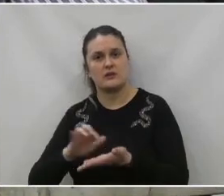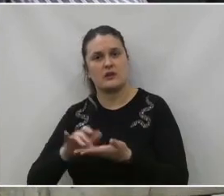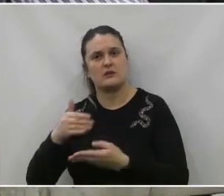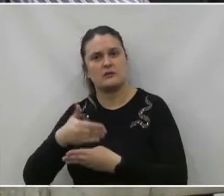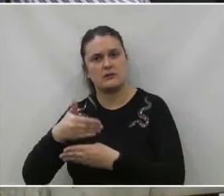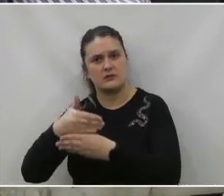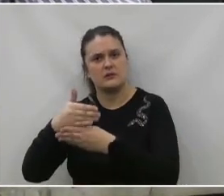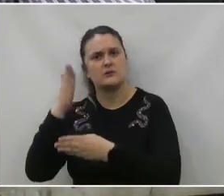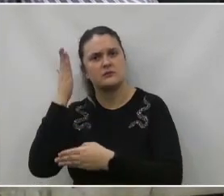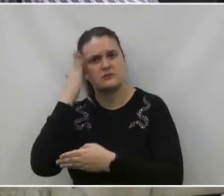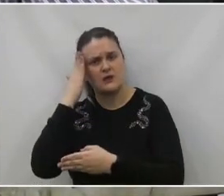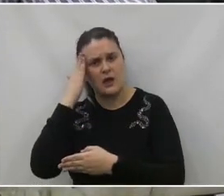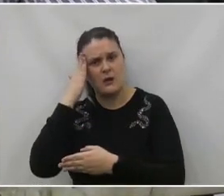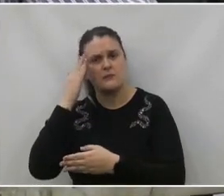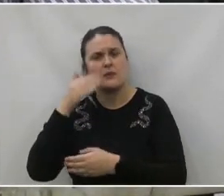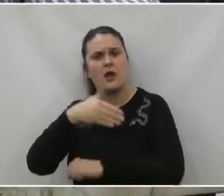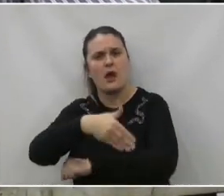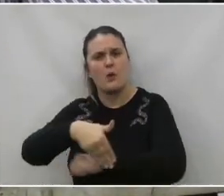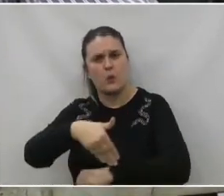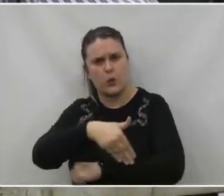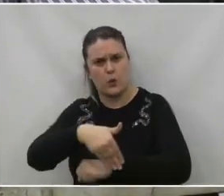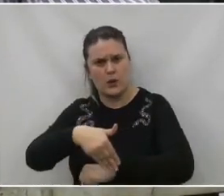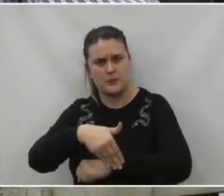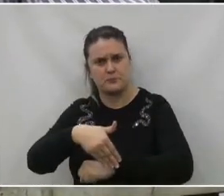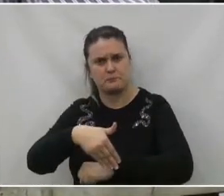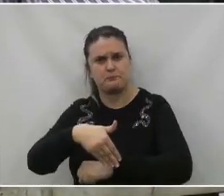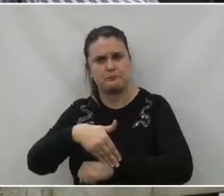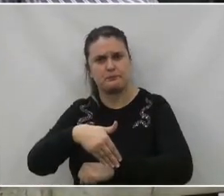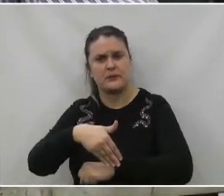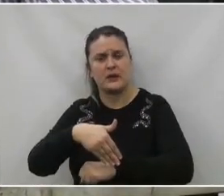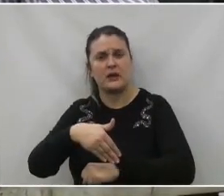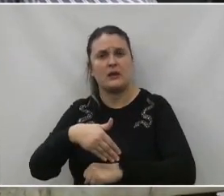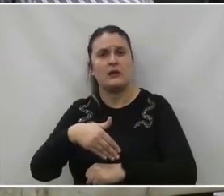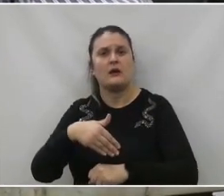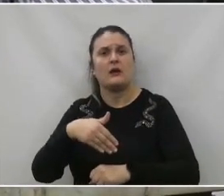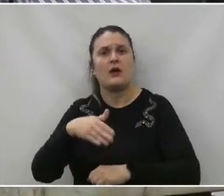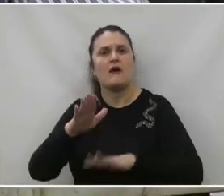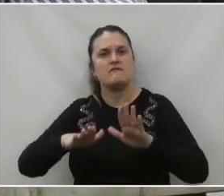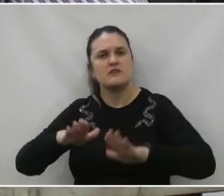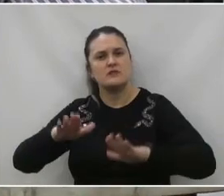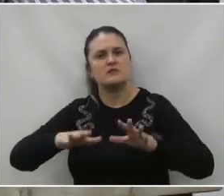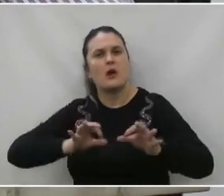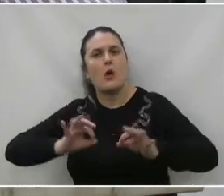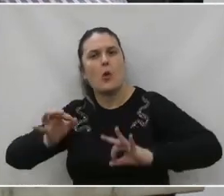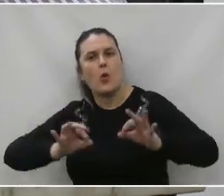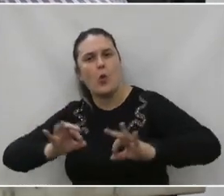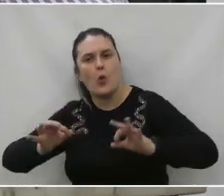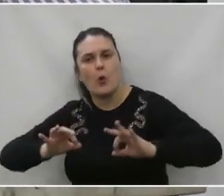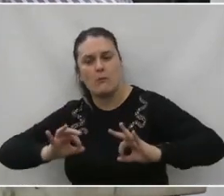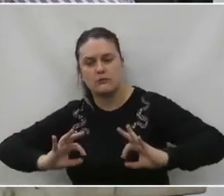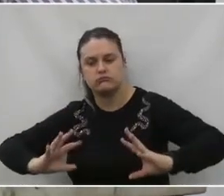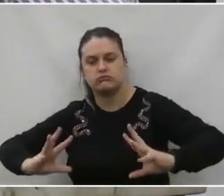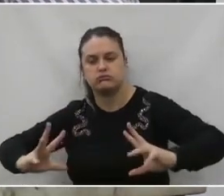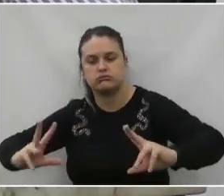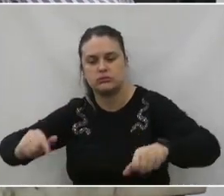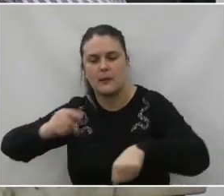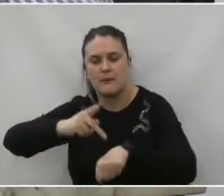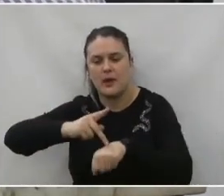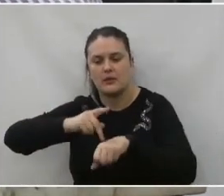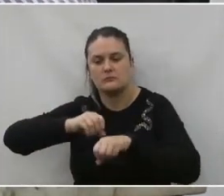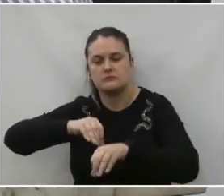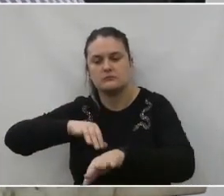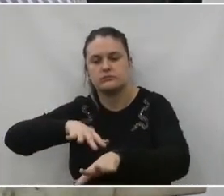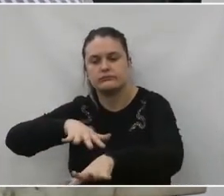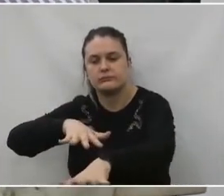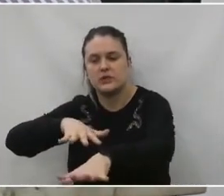condição daquela estrada. Eles passam a máquina, dá uma semana, dá uma chuva, ela já volta a ser o que era